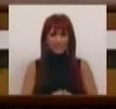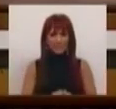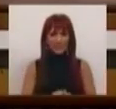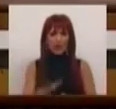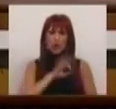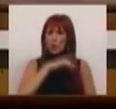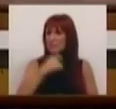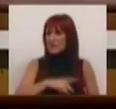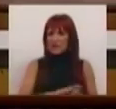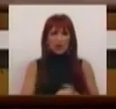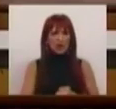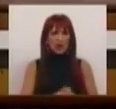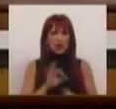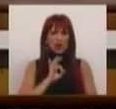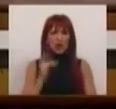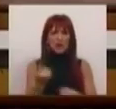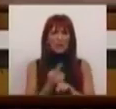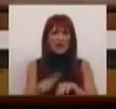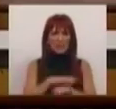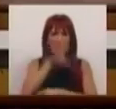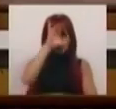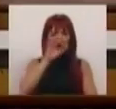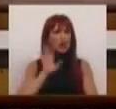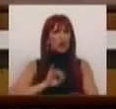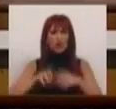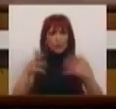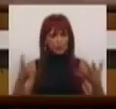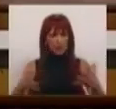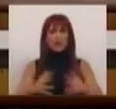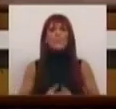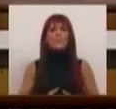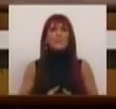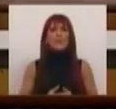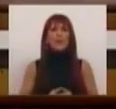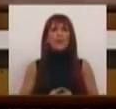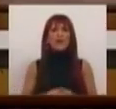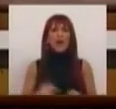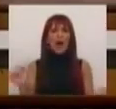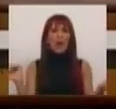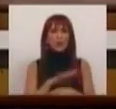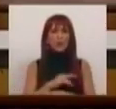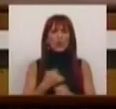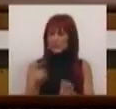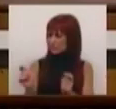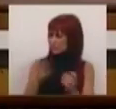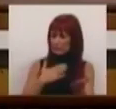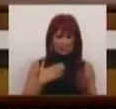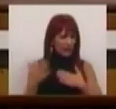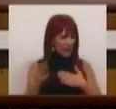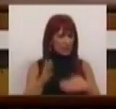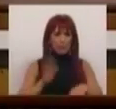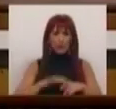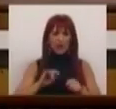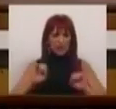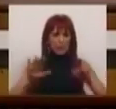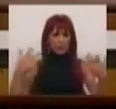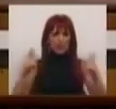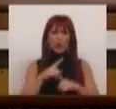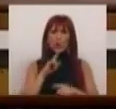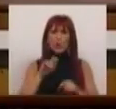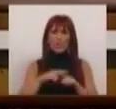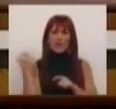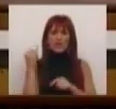Senhor Presidente, senhores membros do Governo, senhores e senhoras deputadas, as notícias que nos chegam sobre a utilidade da